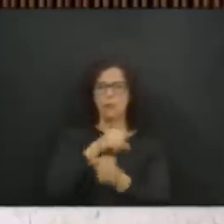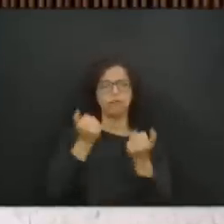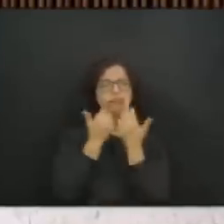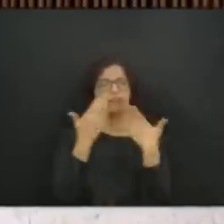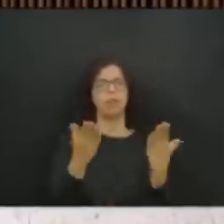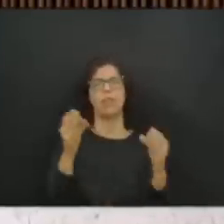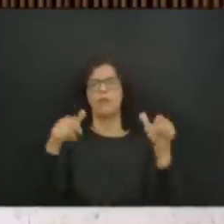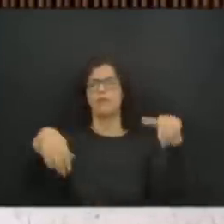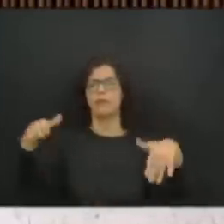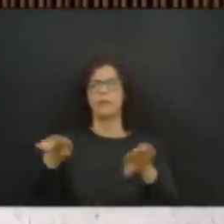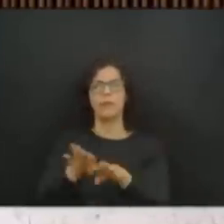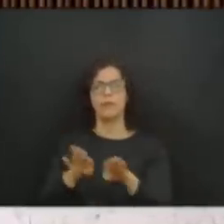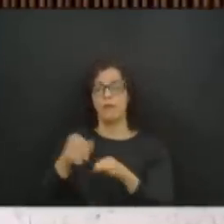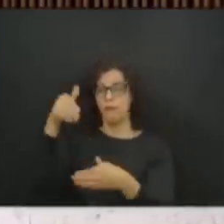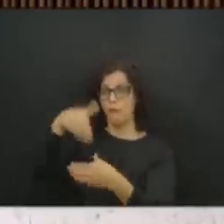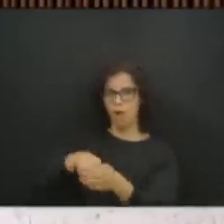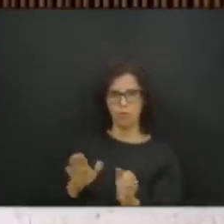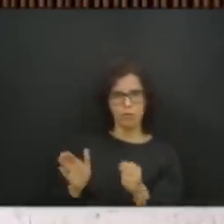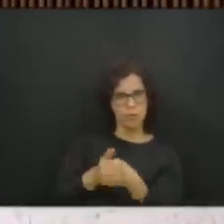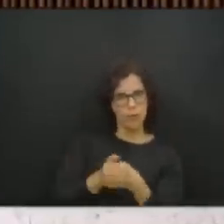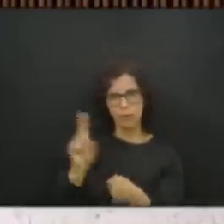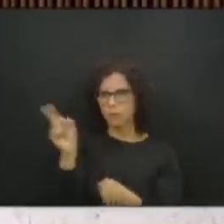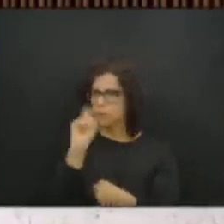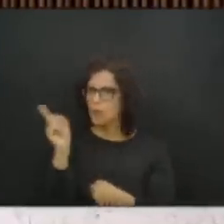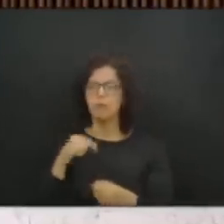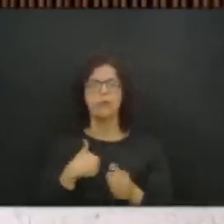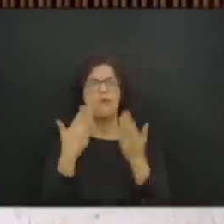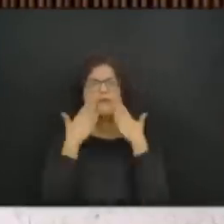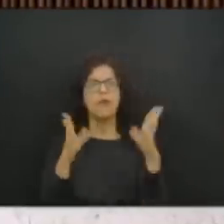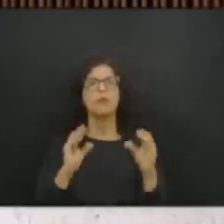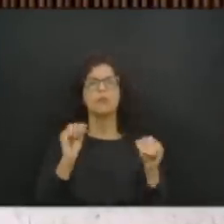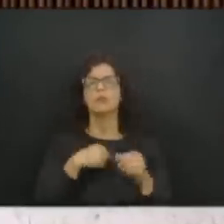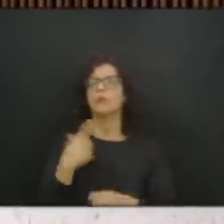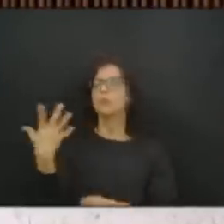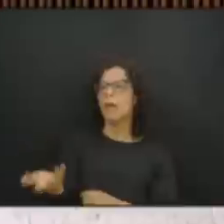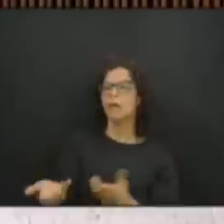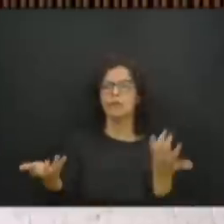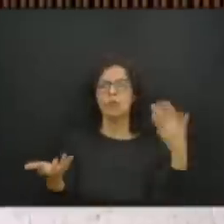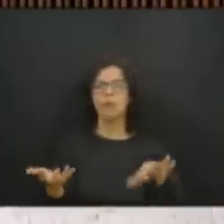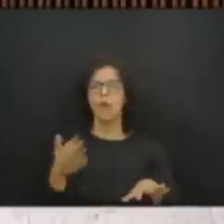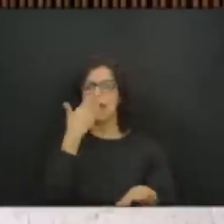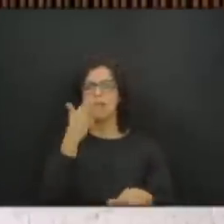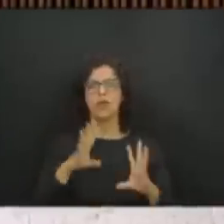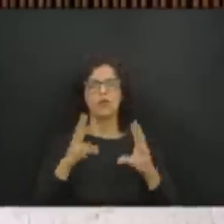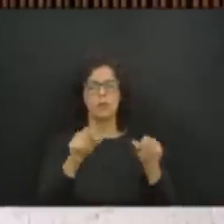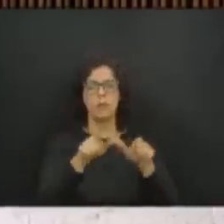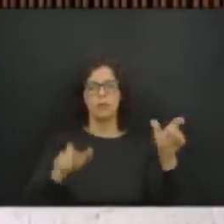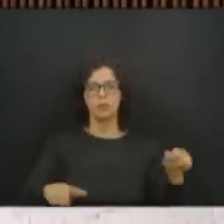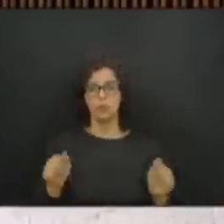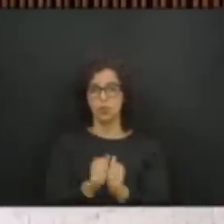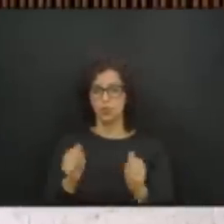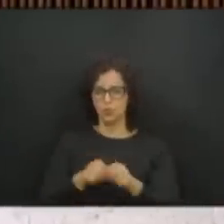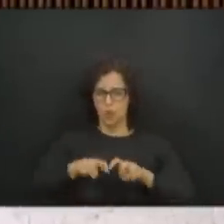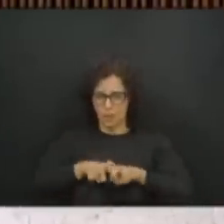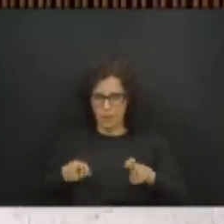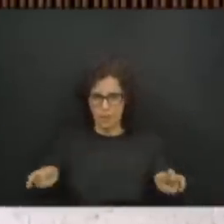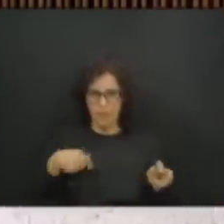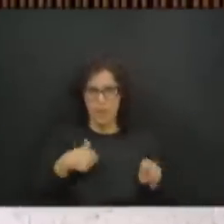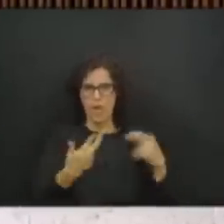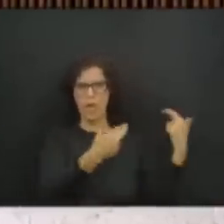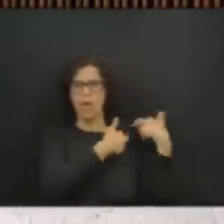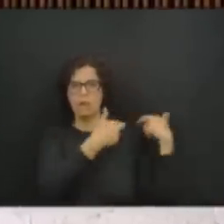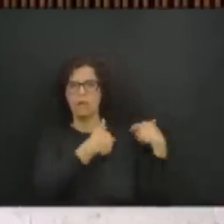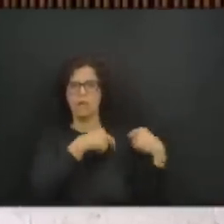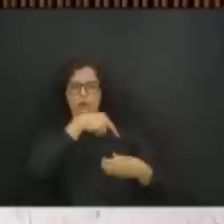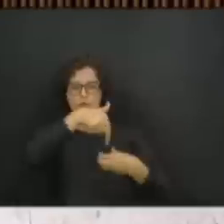aberta ou seja não havia Voto para privacidade do voto em frente à aos que estavam voltando ficavam